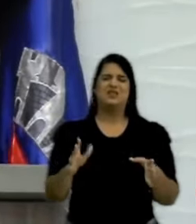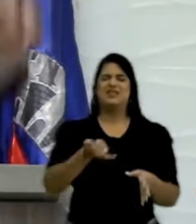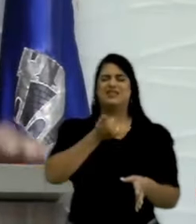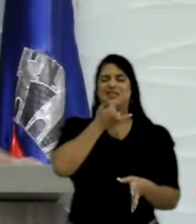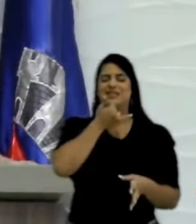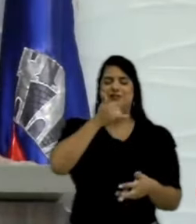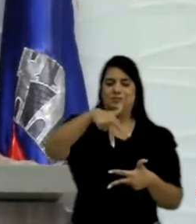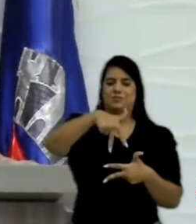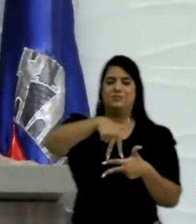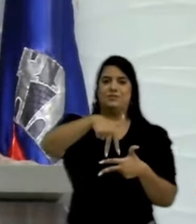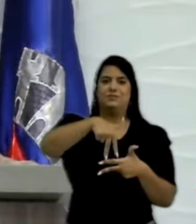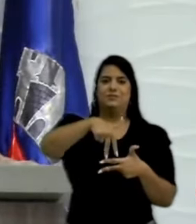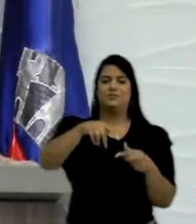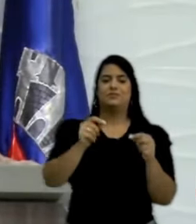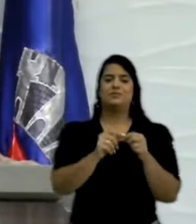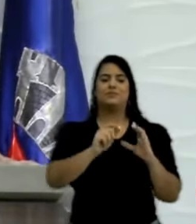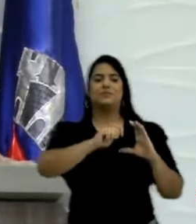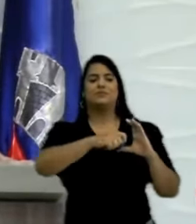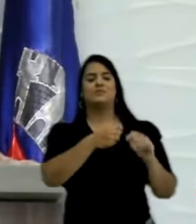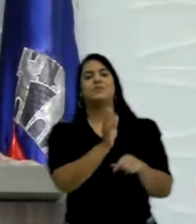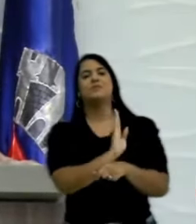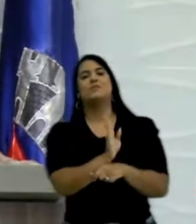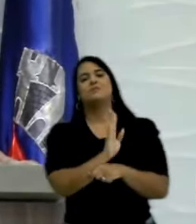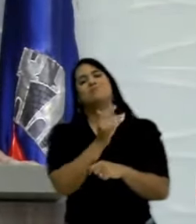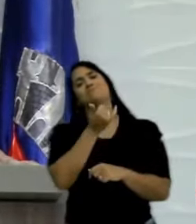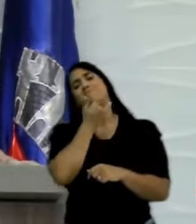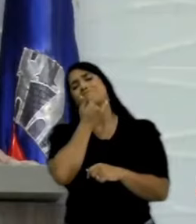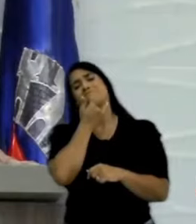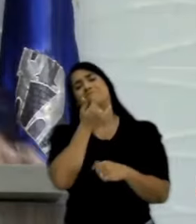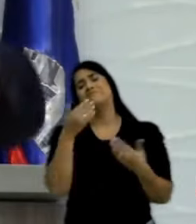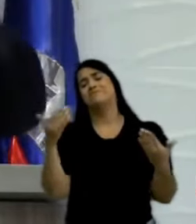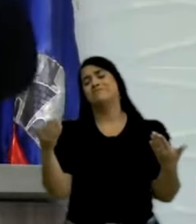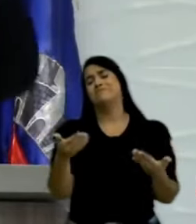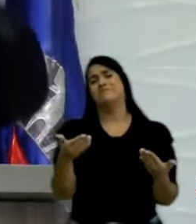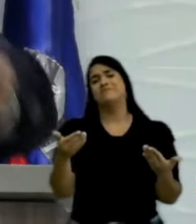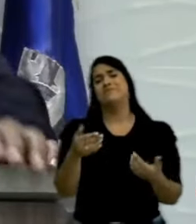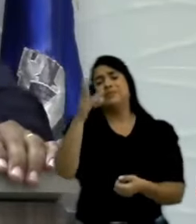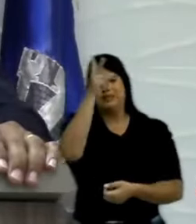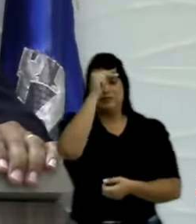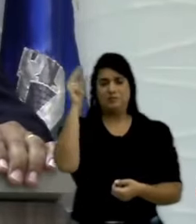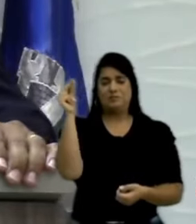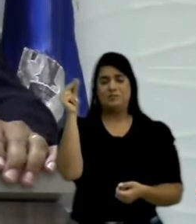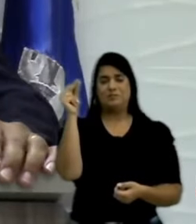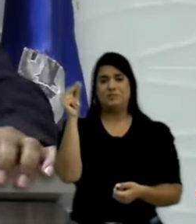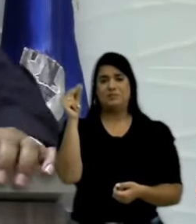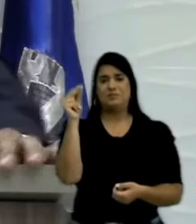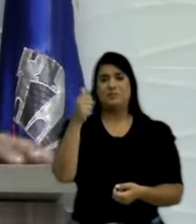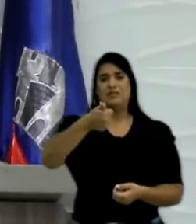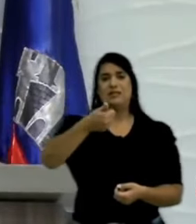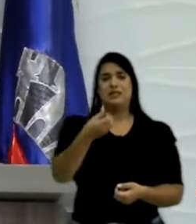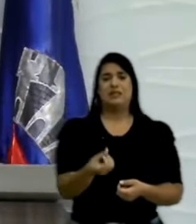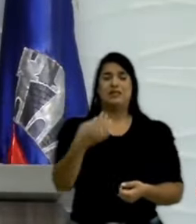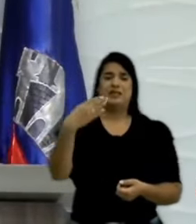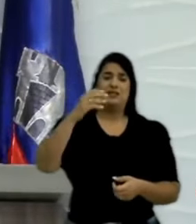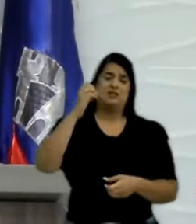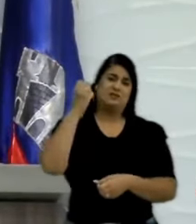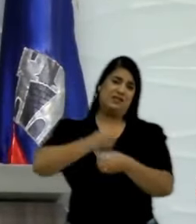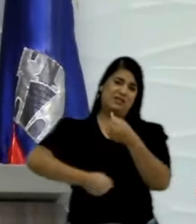eu fui lá fazer um vídeo. Me arrependo até hoje. Prefeito, 164